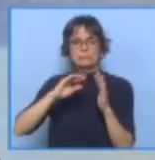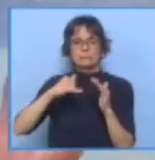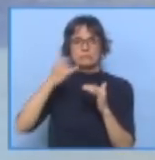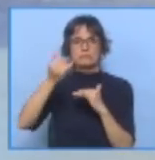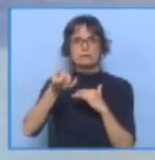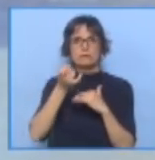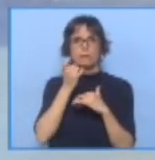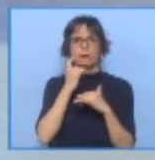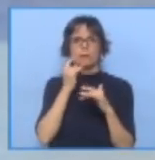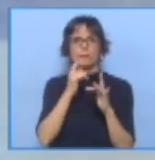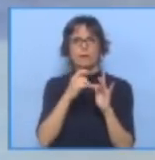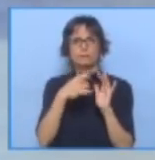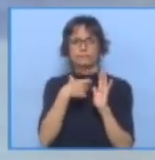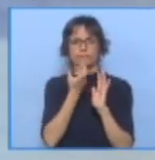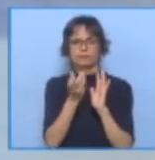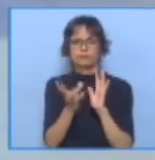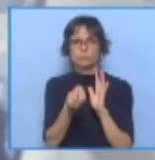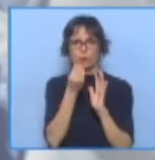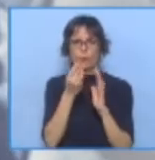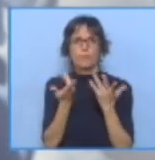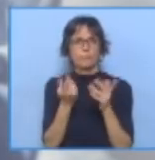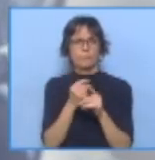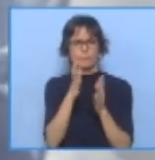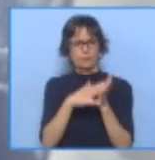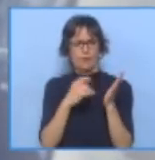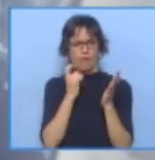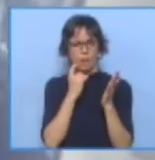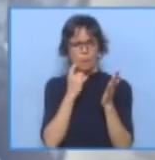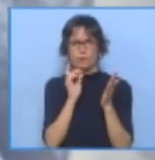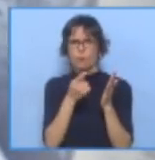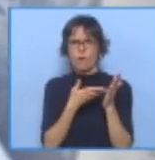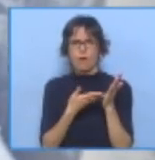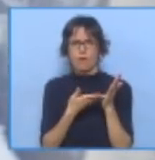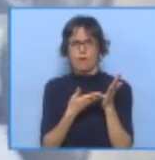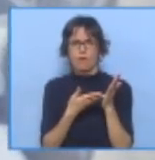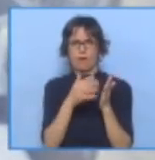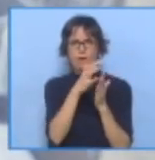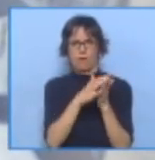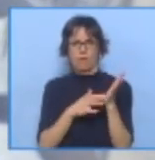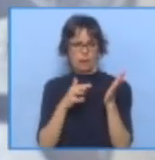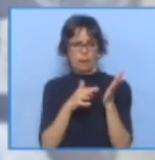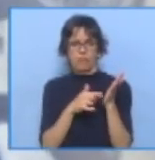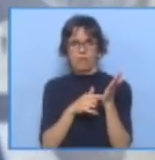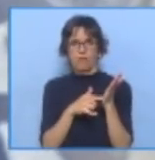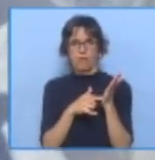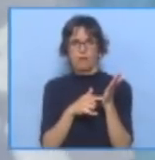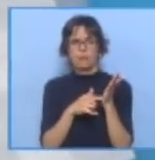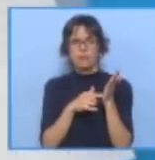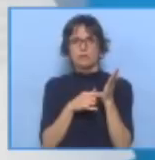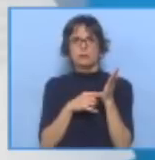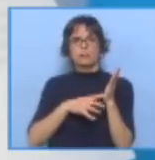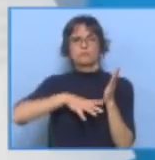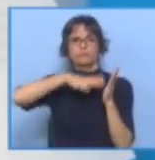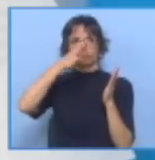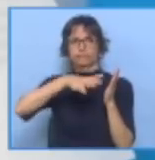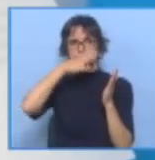De que Páscoa se fala neste texto? Bem, este texto, mais do que uma narrativa de um episódio, é